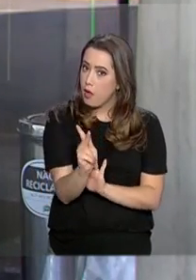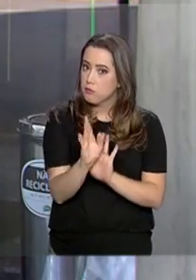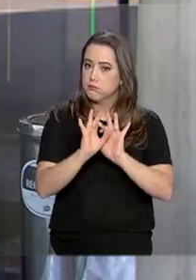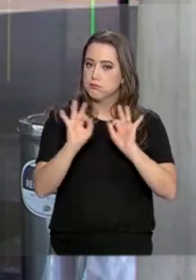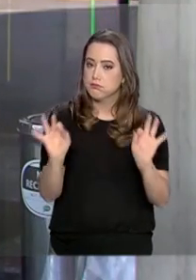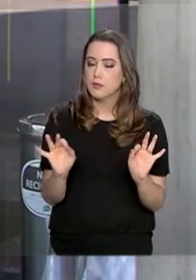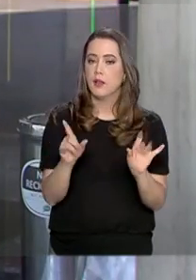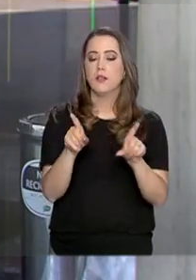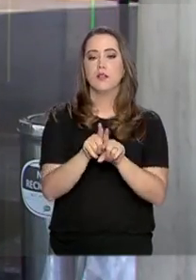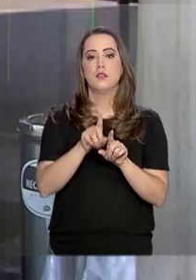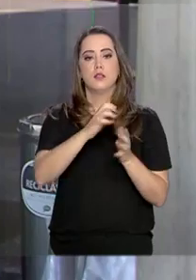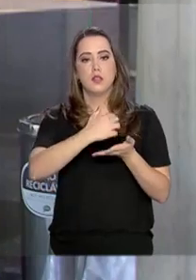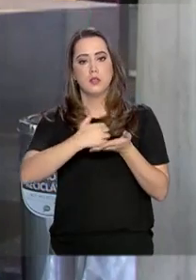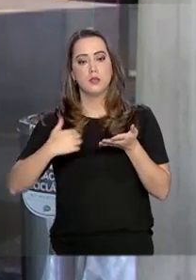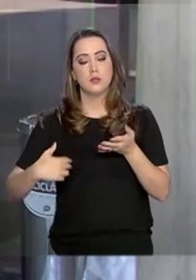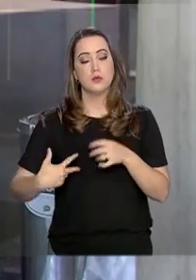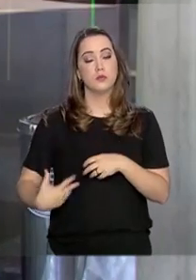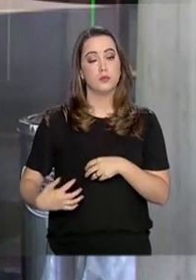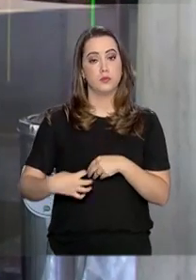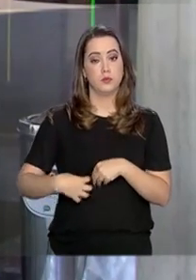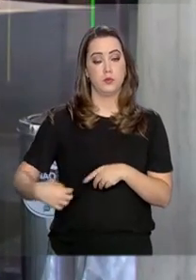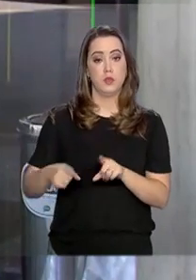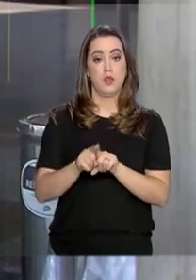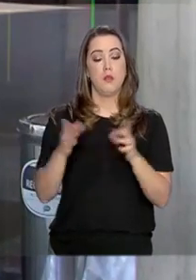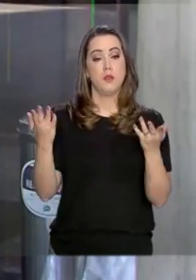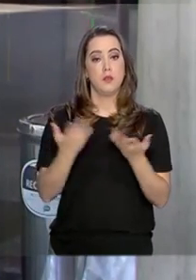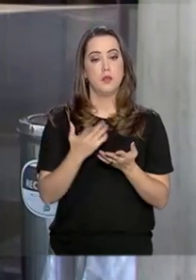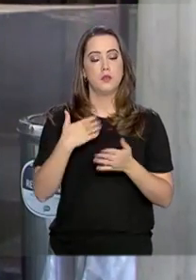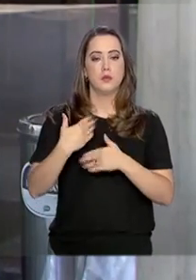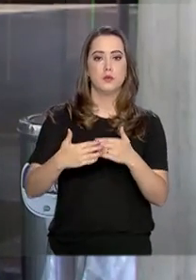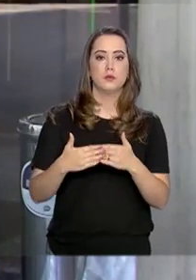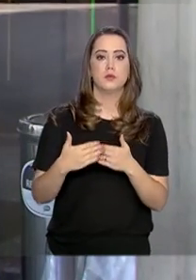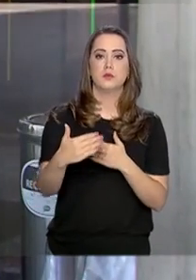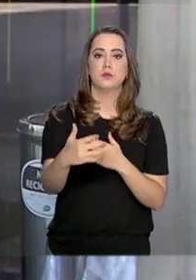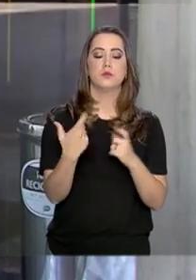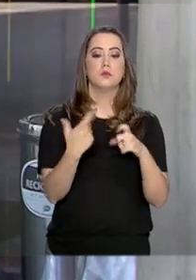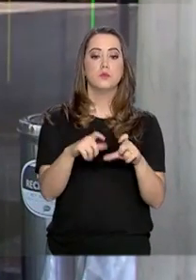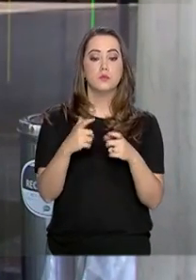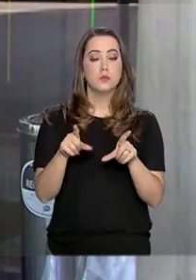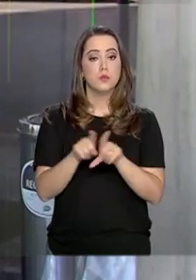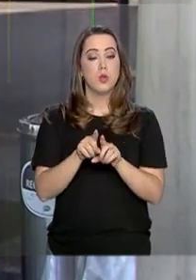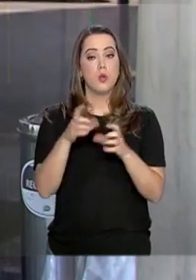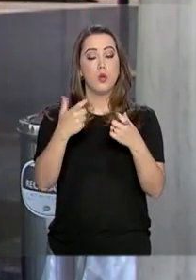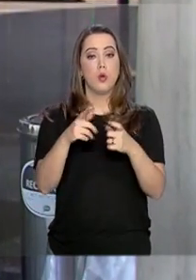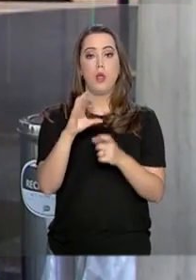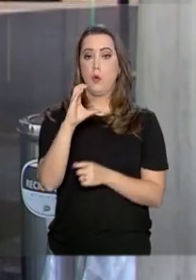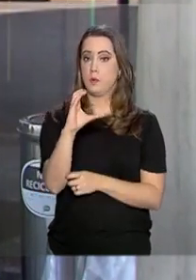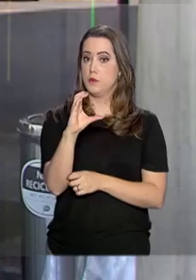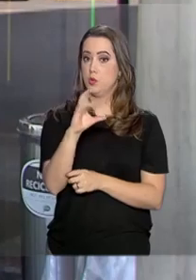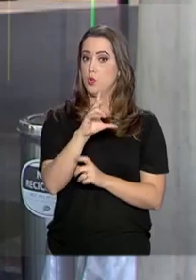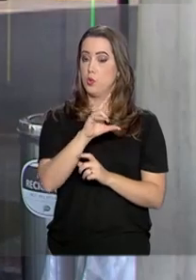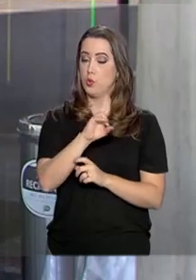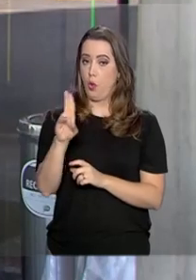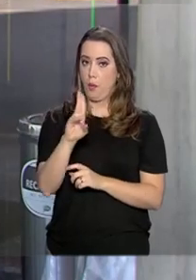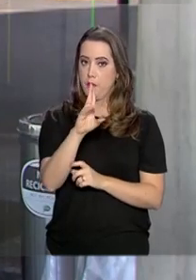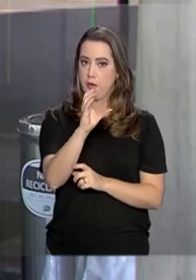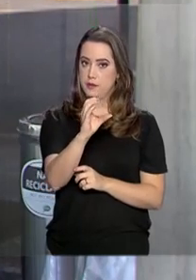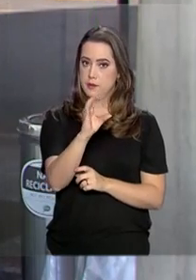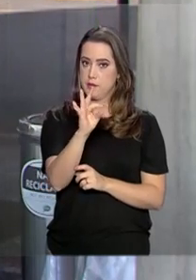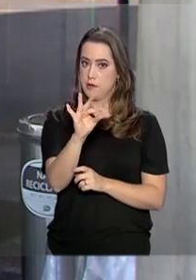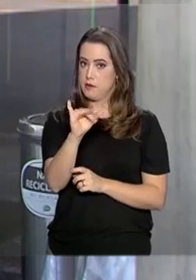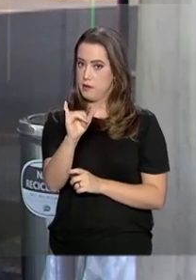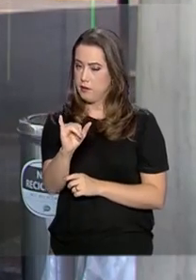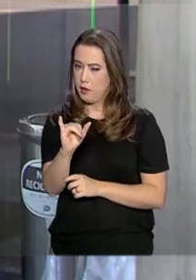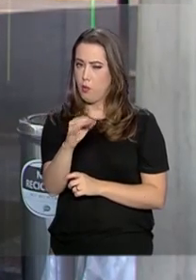de colostomia do presidente Jair Bolsonaro. Ele agora segue para o centro de terapia intensiva, onde deve ficar por cerca